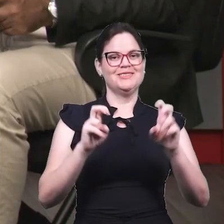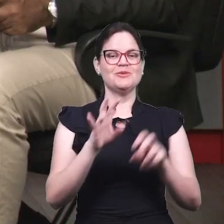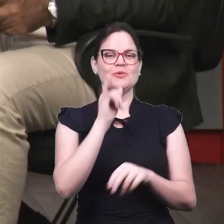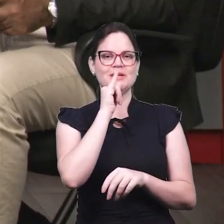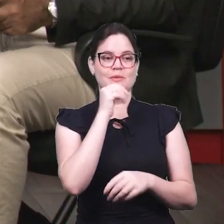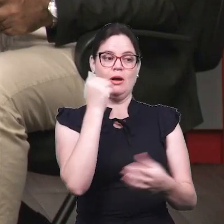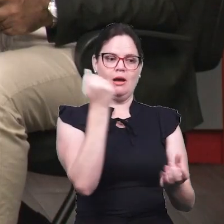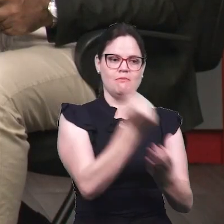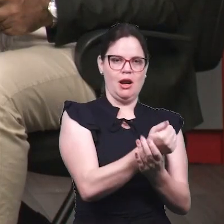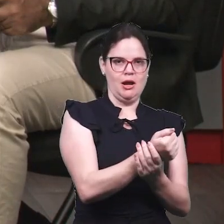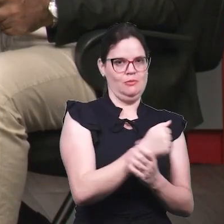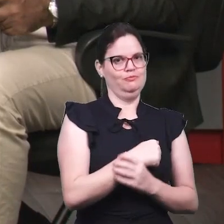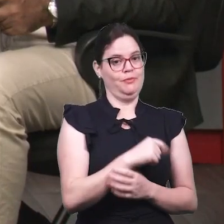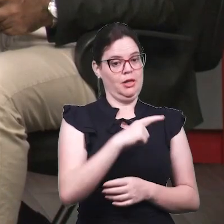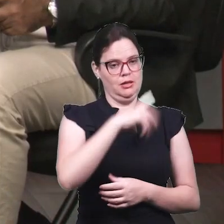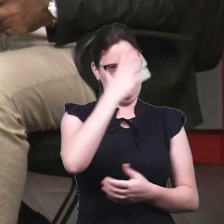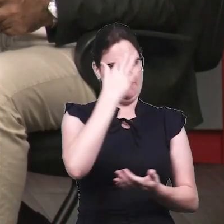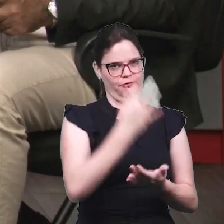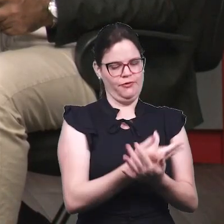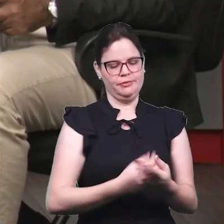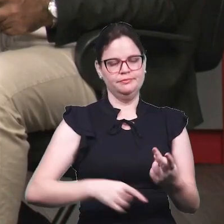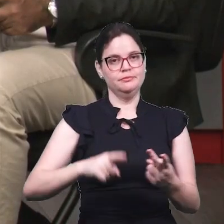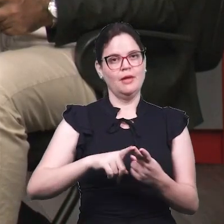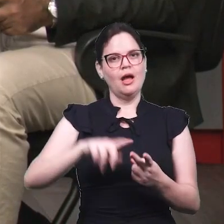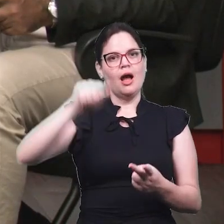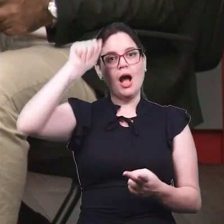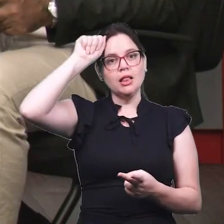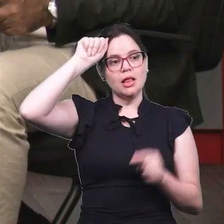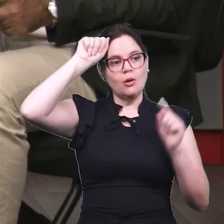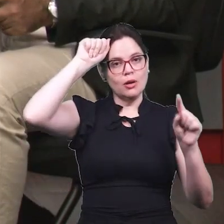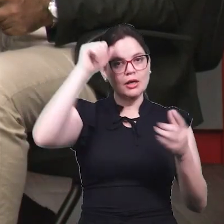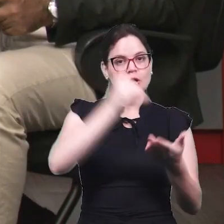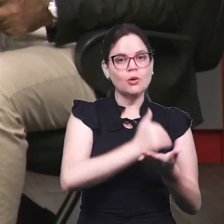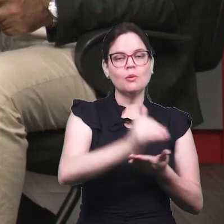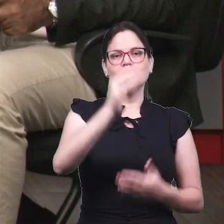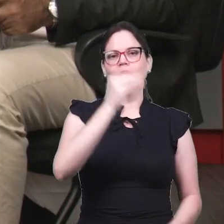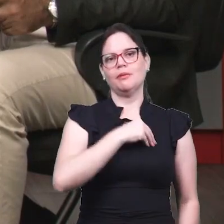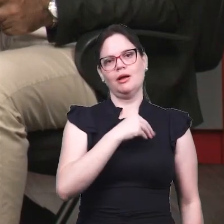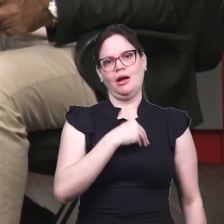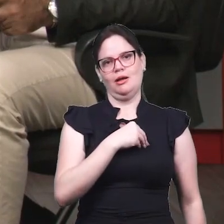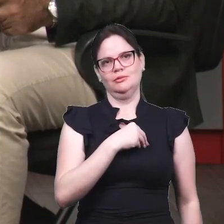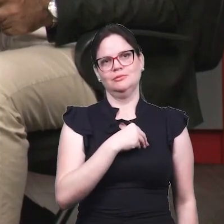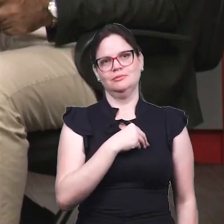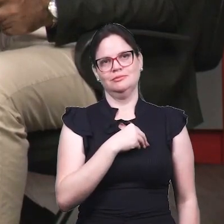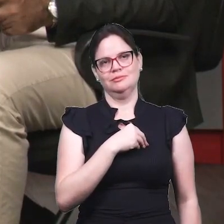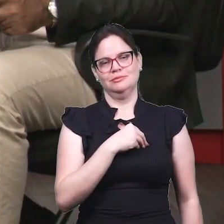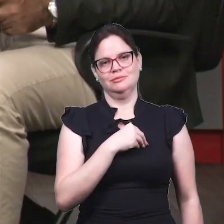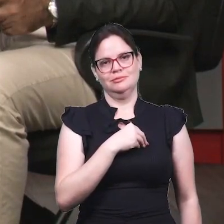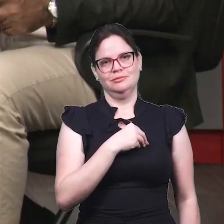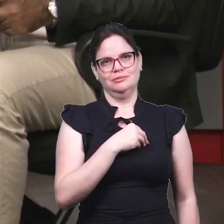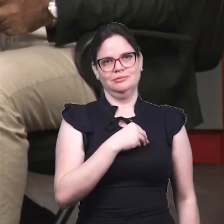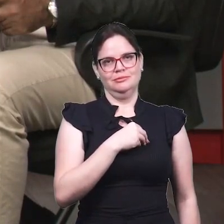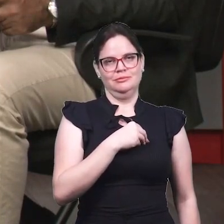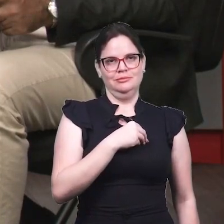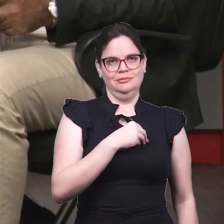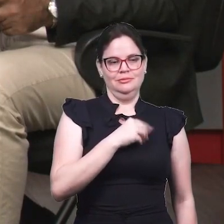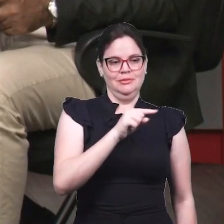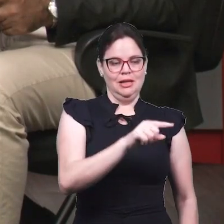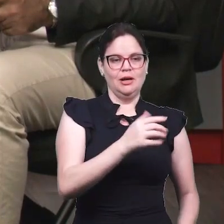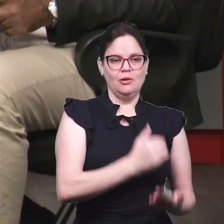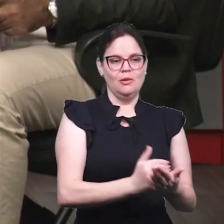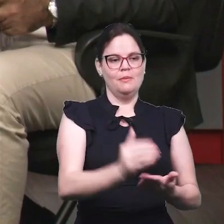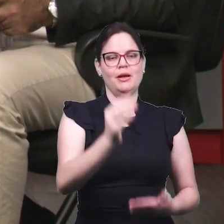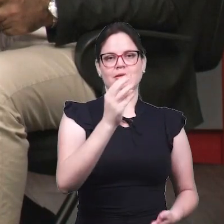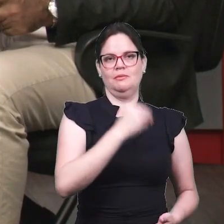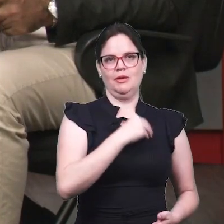foi justificado pela fé, ele fala que em Adão entrou o pecado. Sim. Em Adão entra o pecado, né,